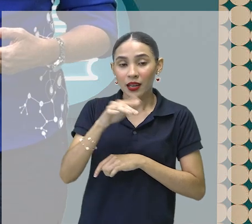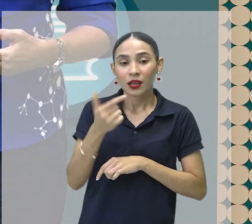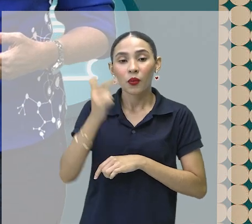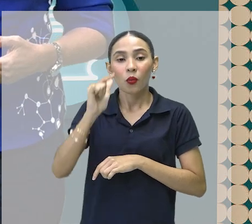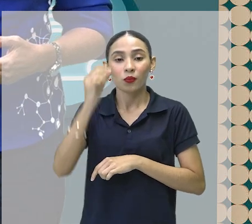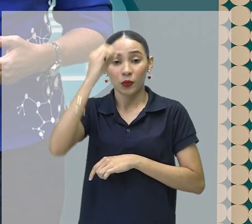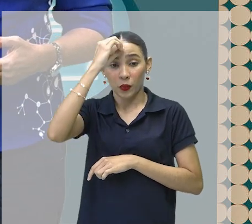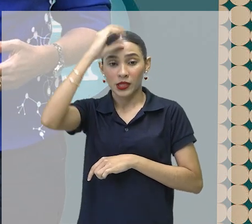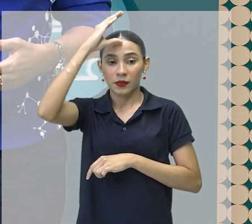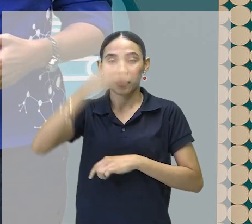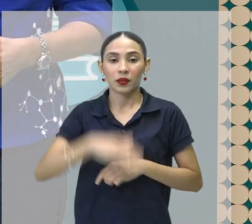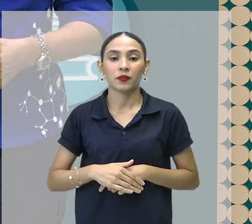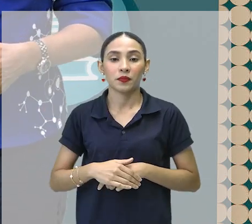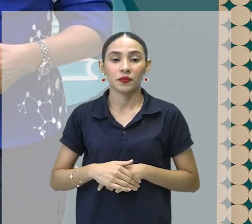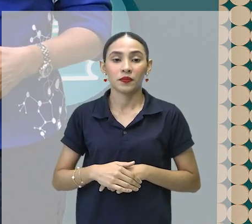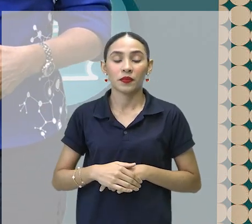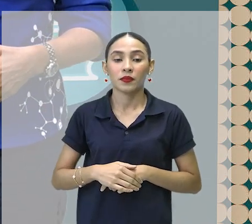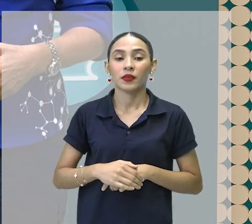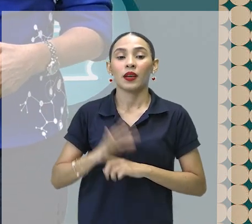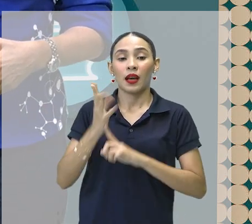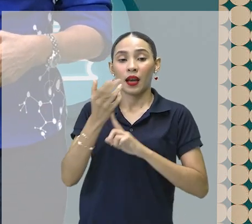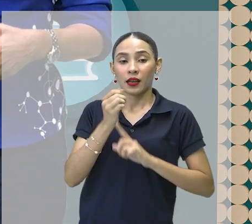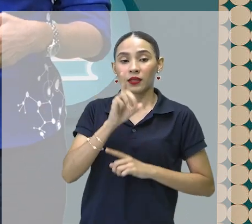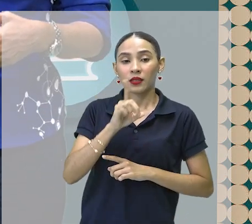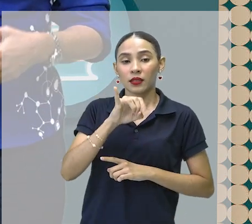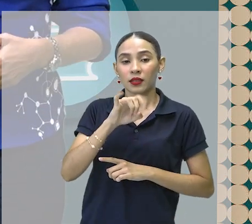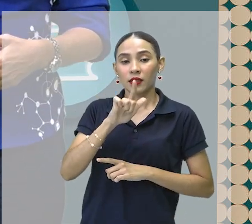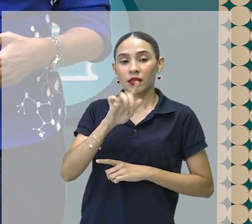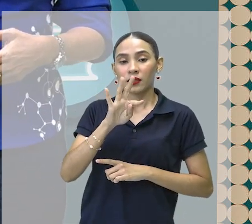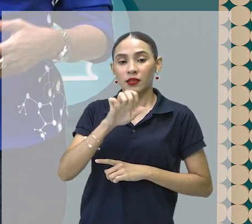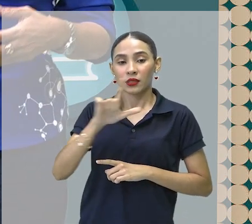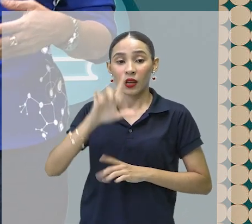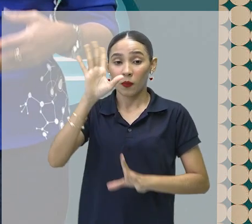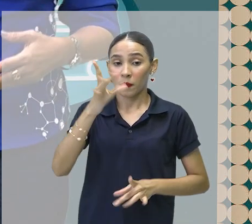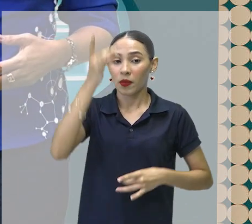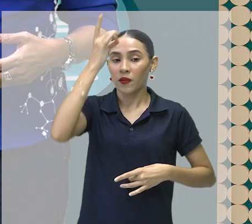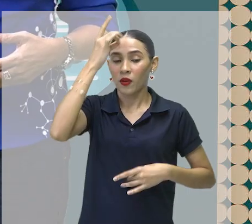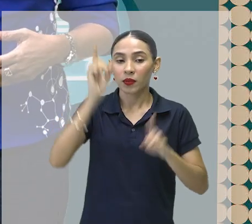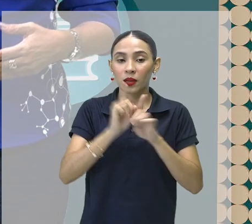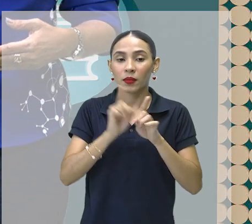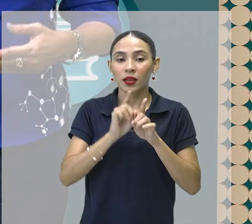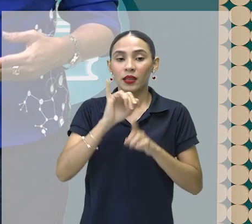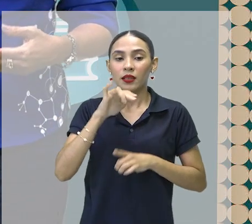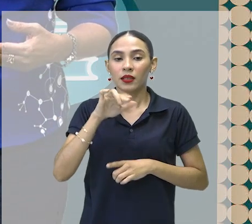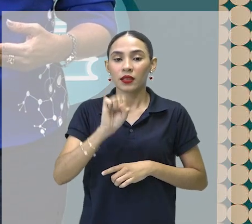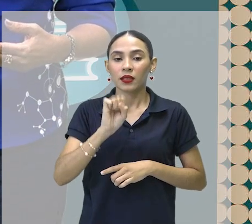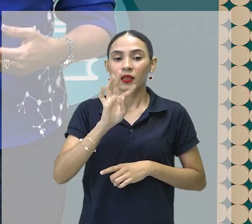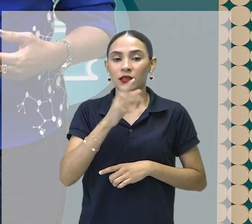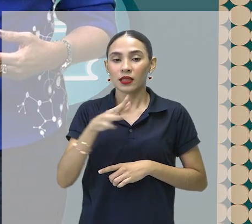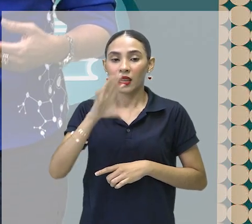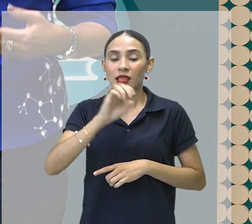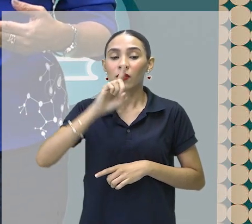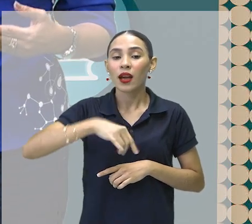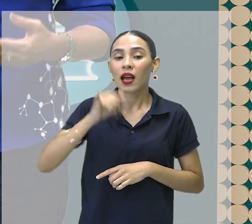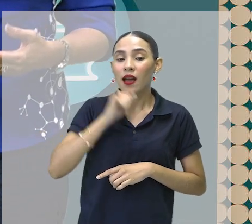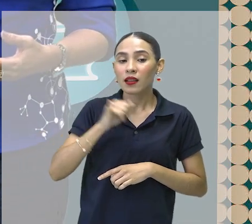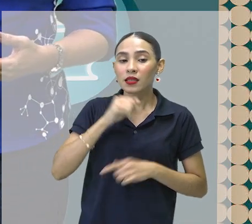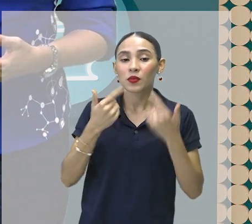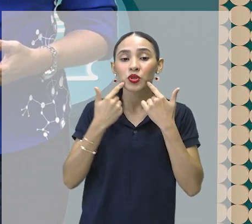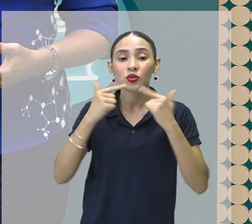áreas de conhecimento. A arte digital, a performance e a instalação são exemplos de